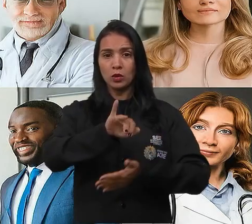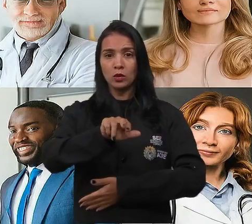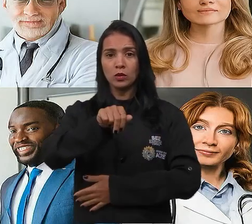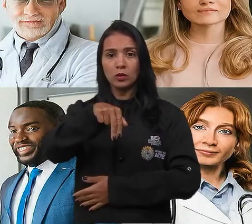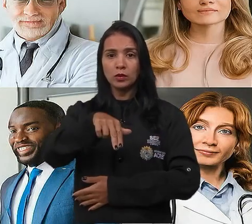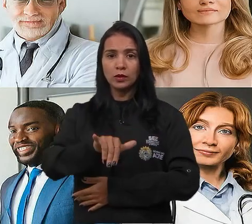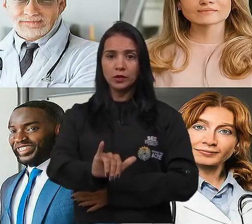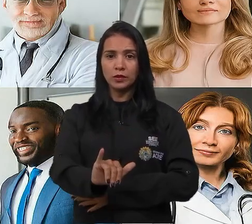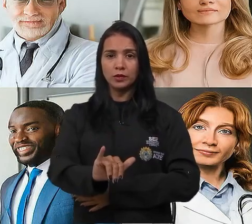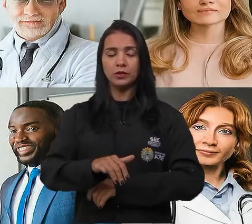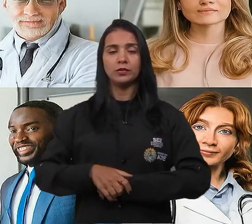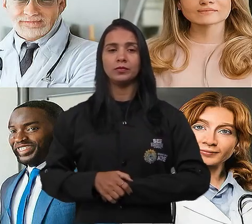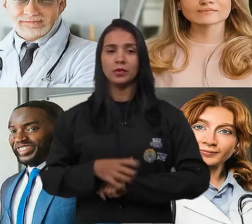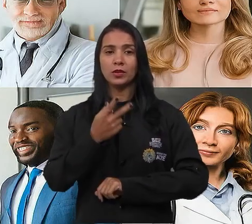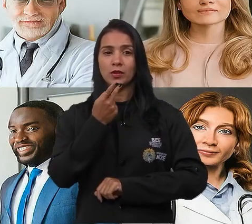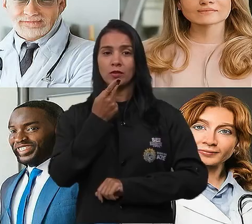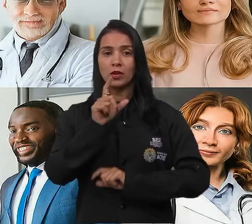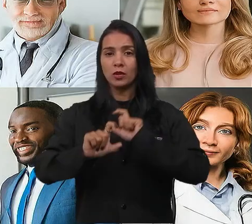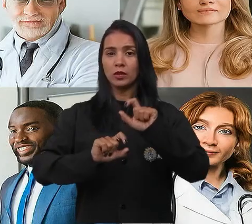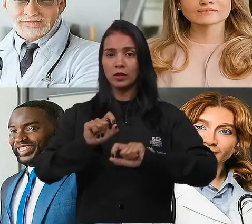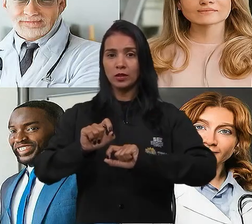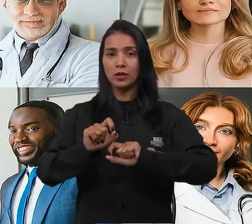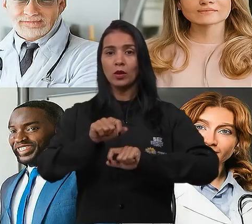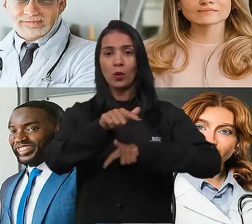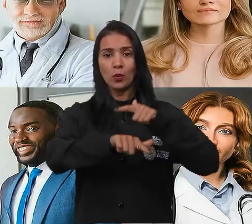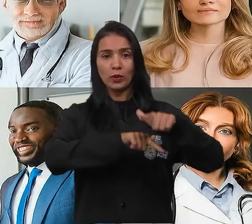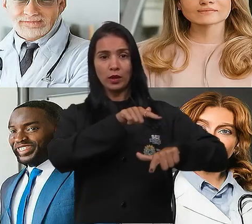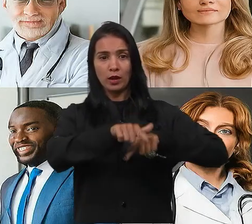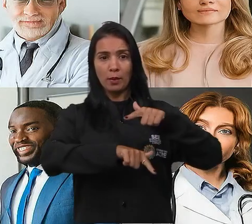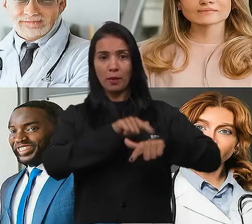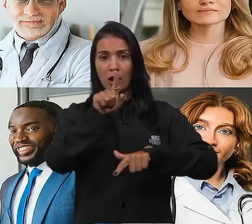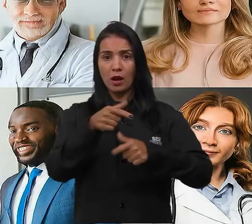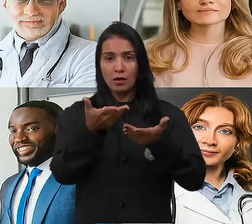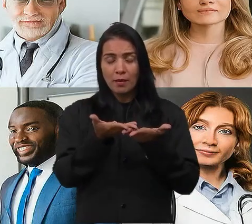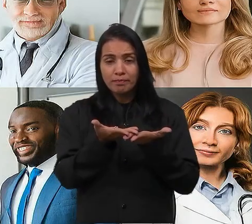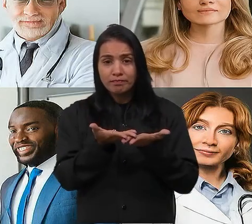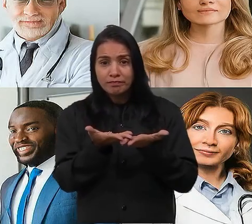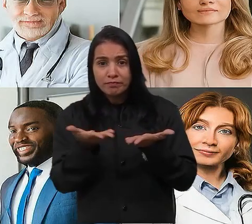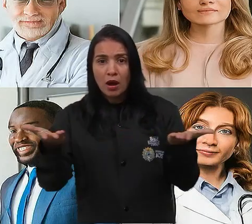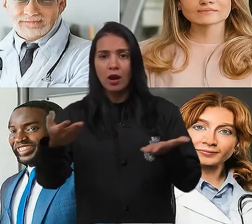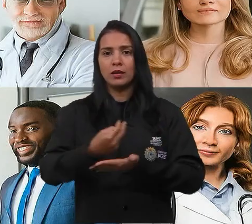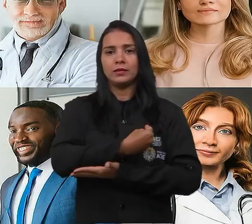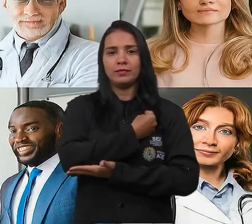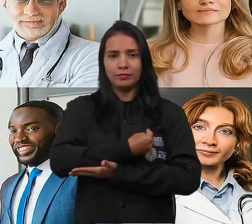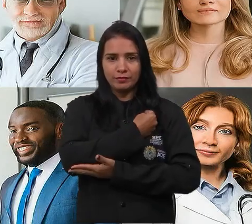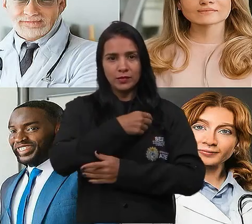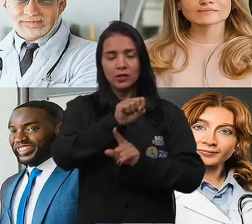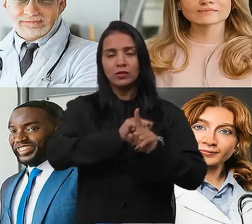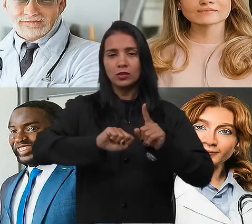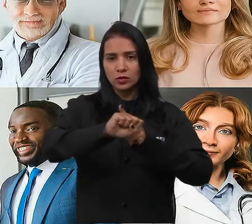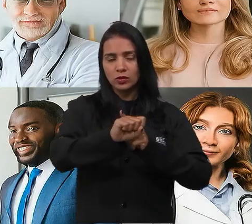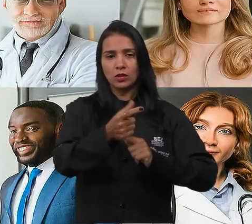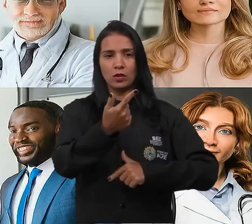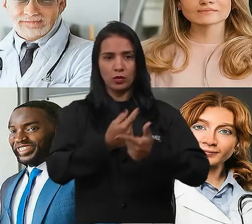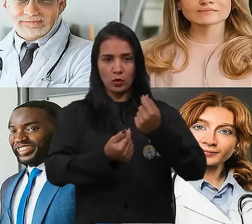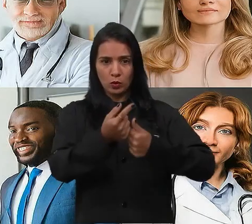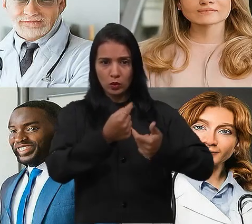e assim ele escreveu: o trabalho é a base da vida social e